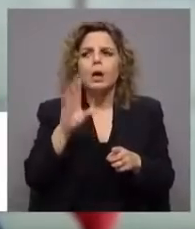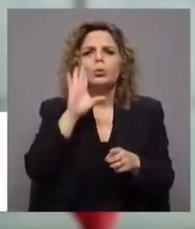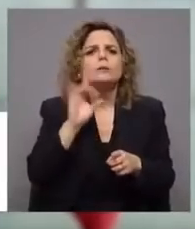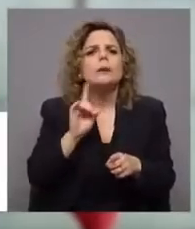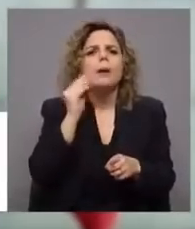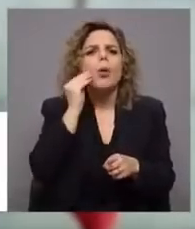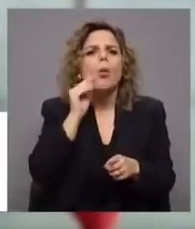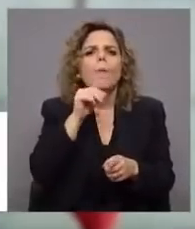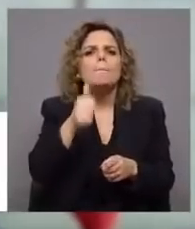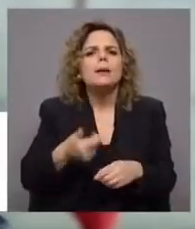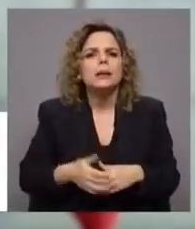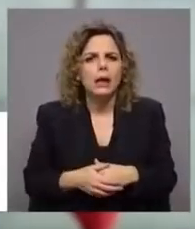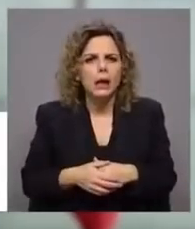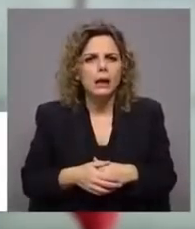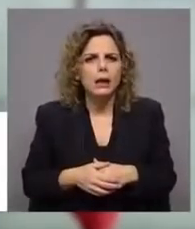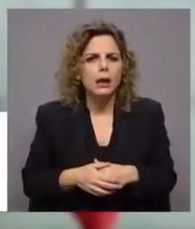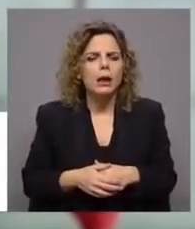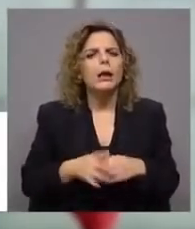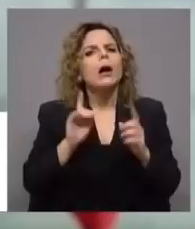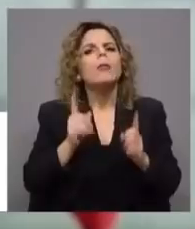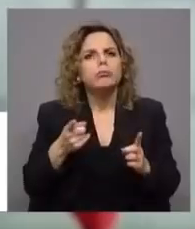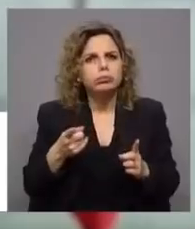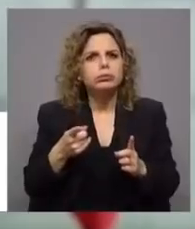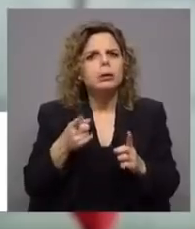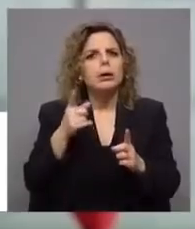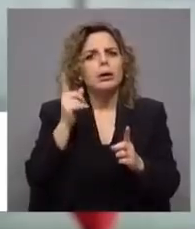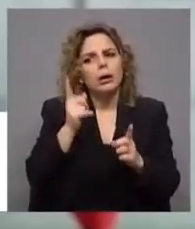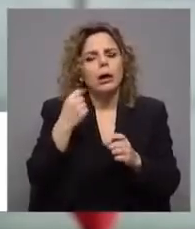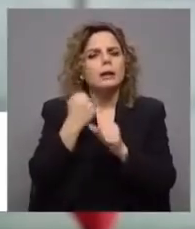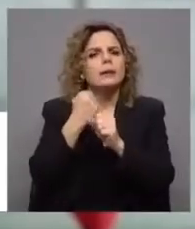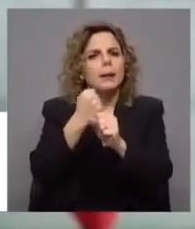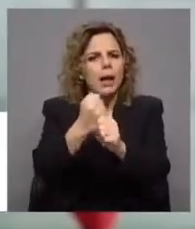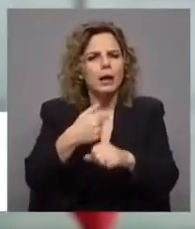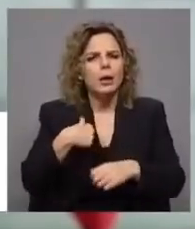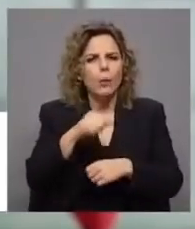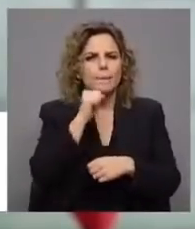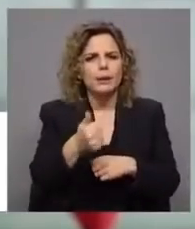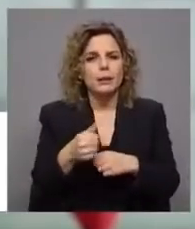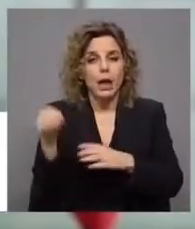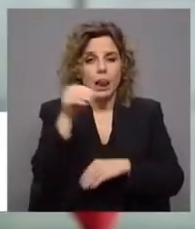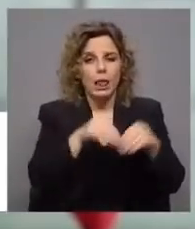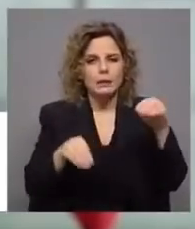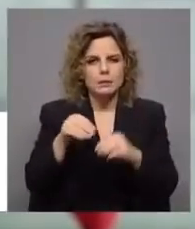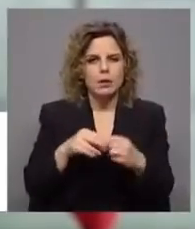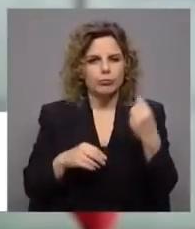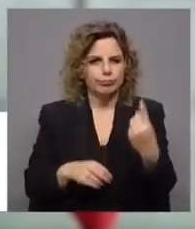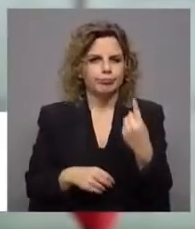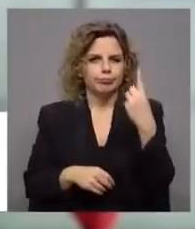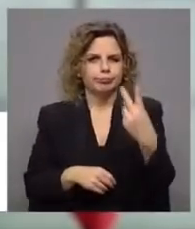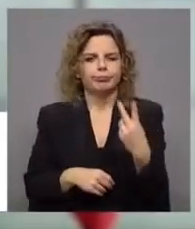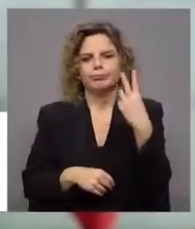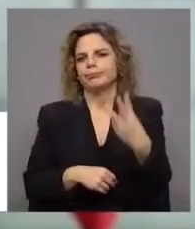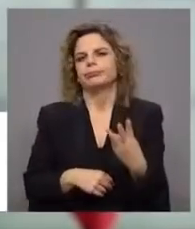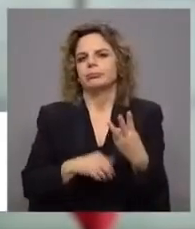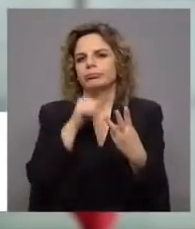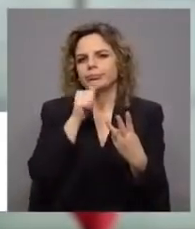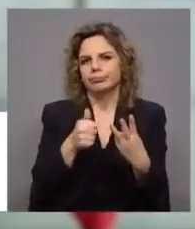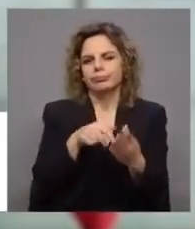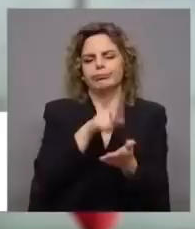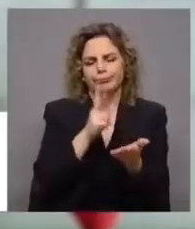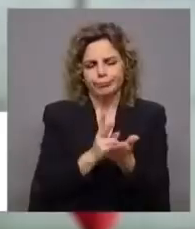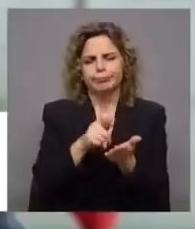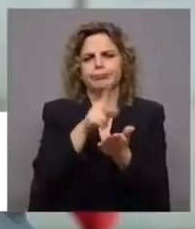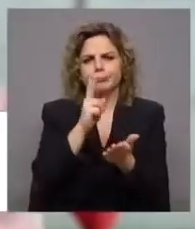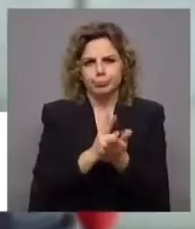perder e começou a trabalhar o impeachment dela. Eu perdi 3 eleições e nas 3 eleições eu